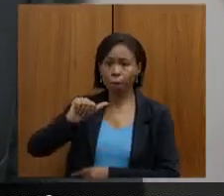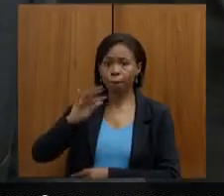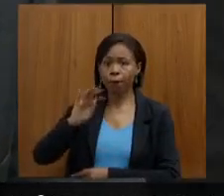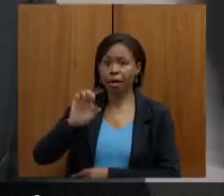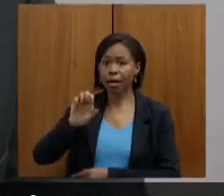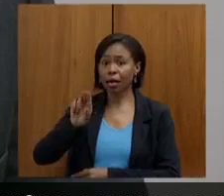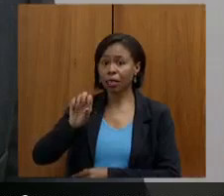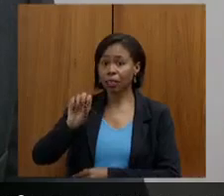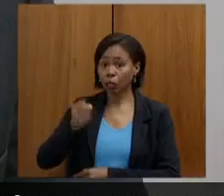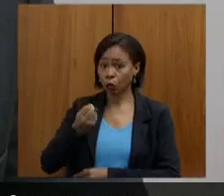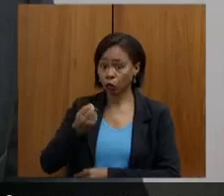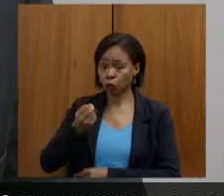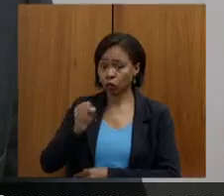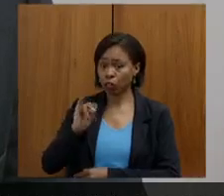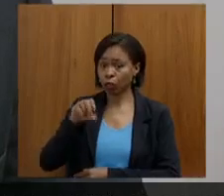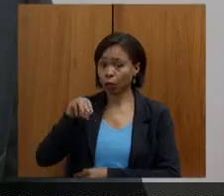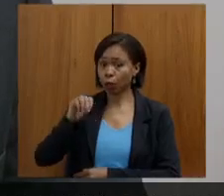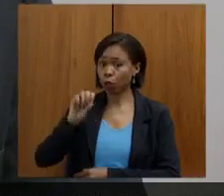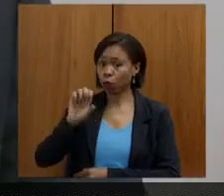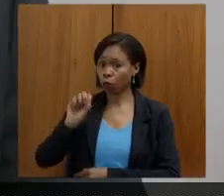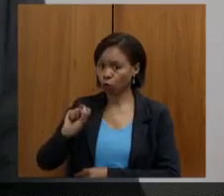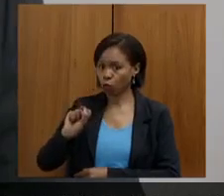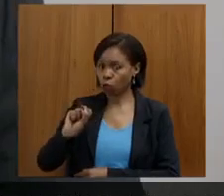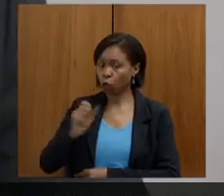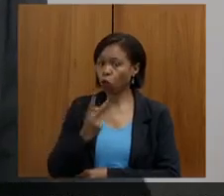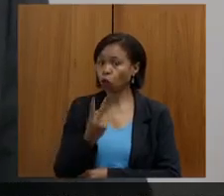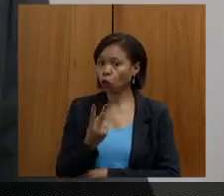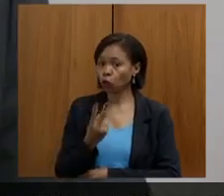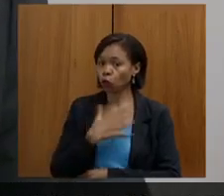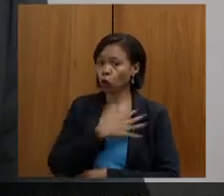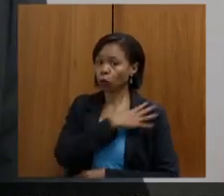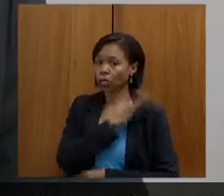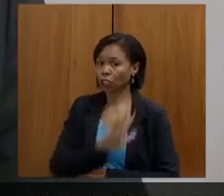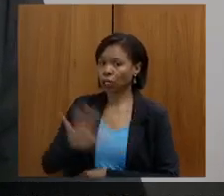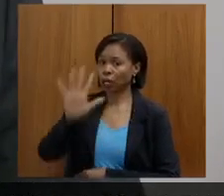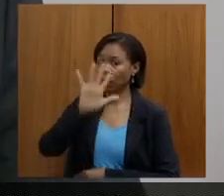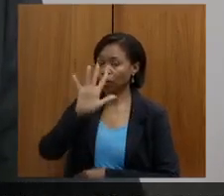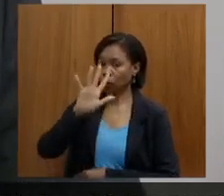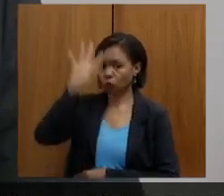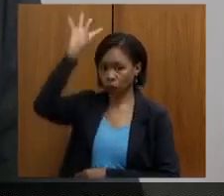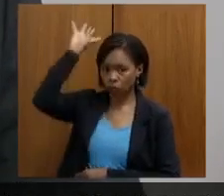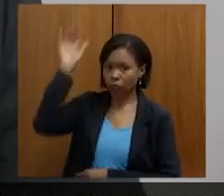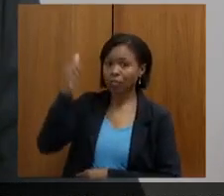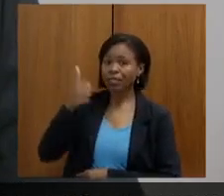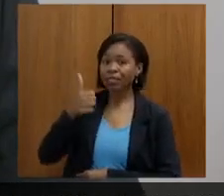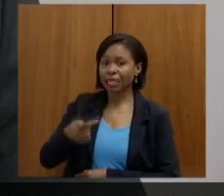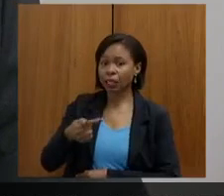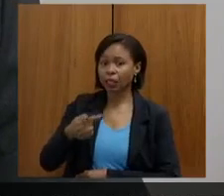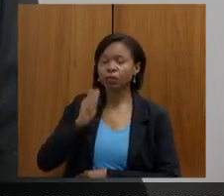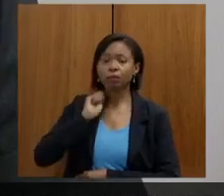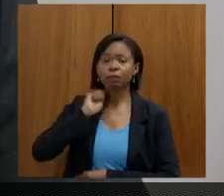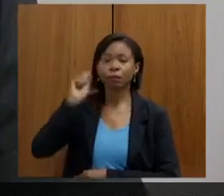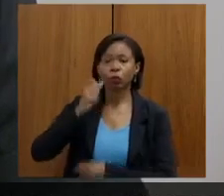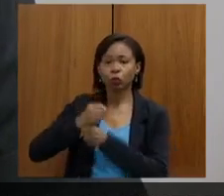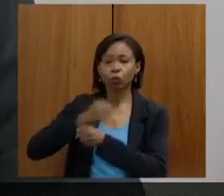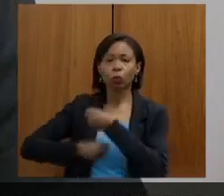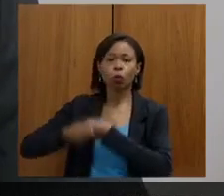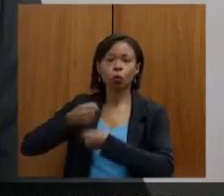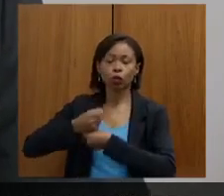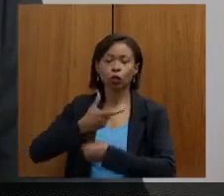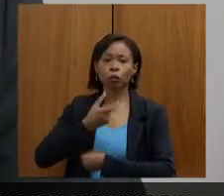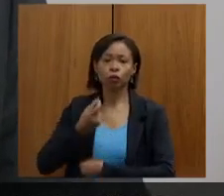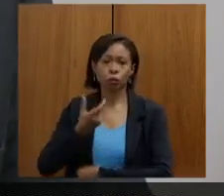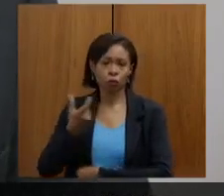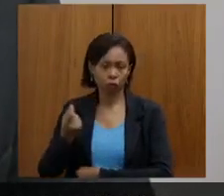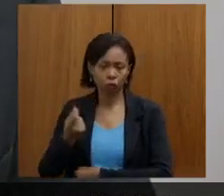Simões oficiando os dois comandantes Gerais apenas do bombeiro em Dezessete de Abril do ano passado o